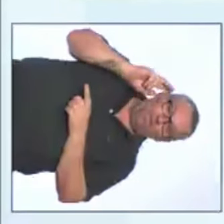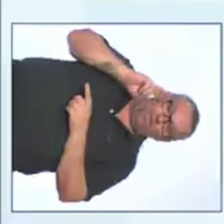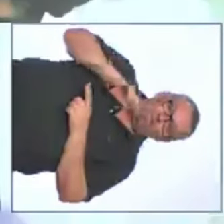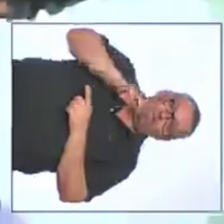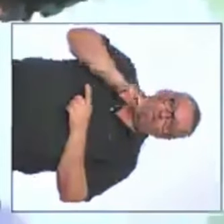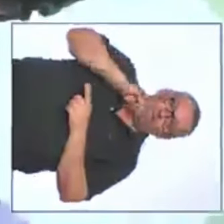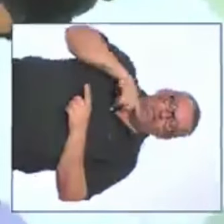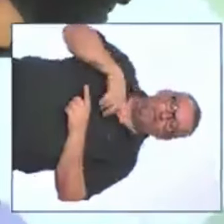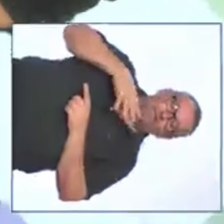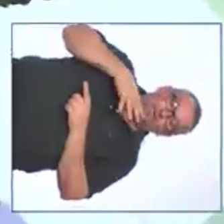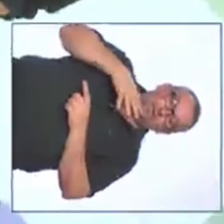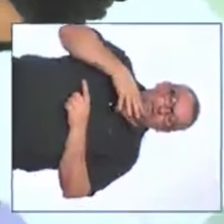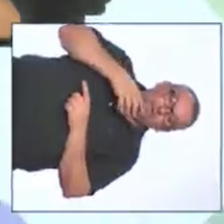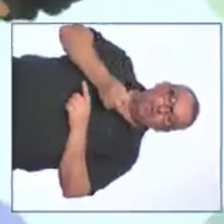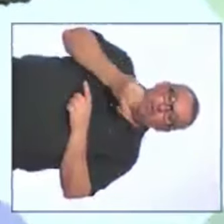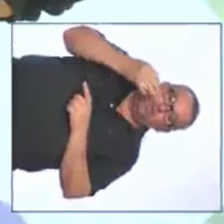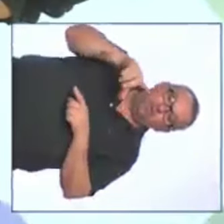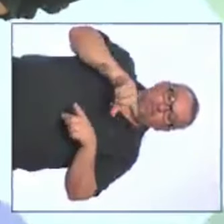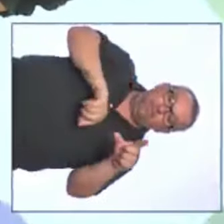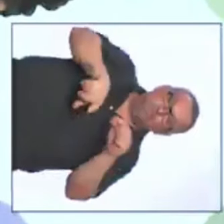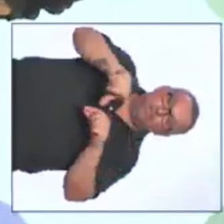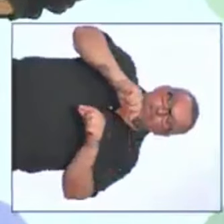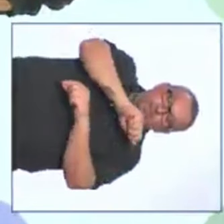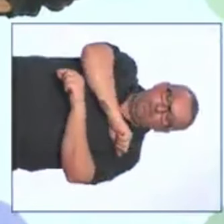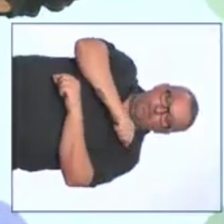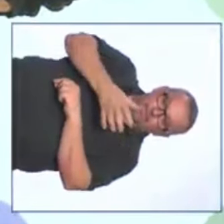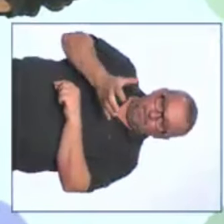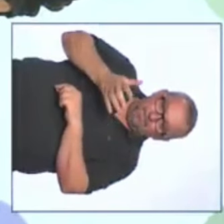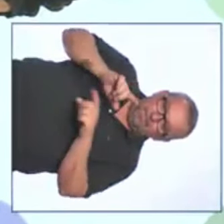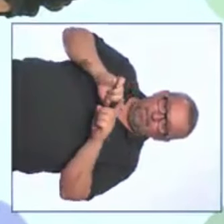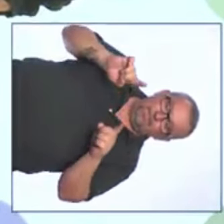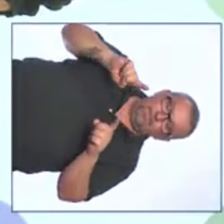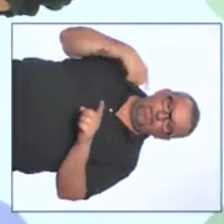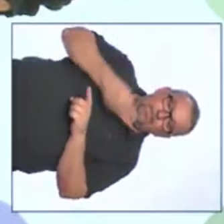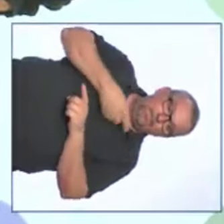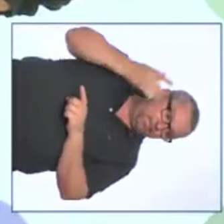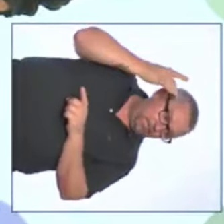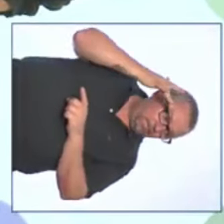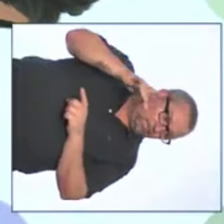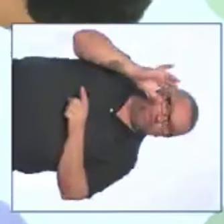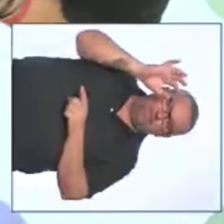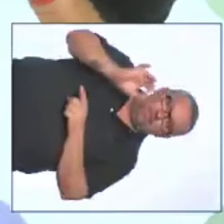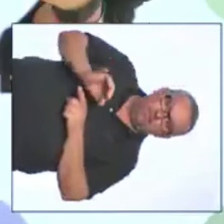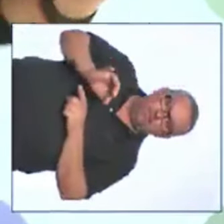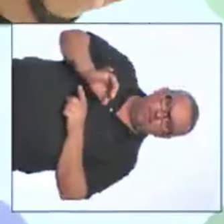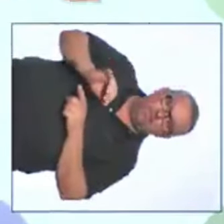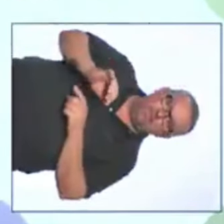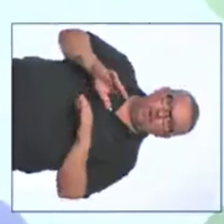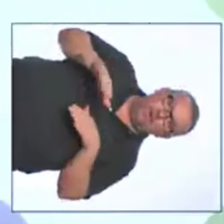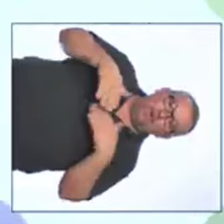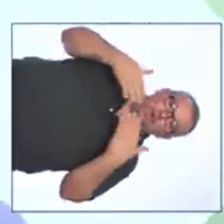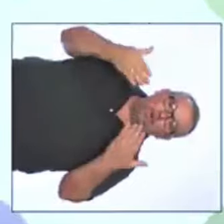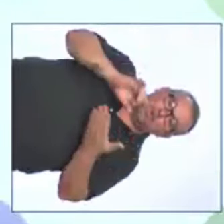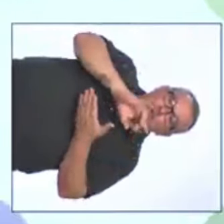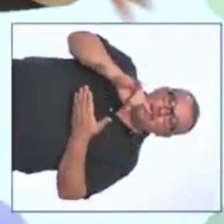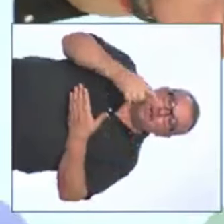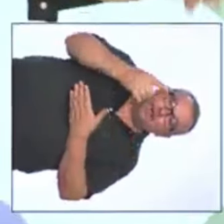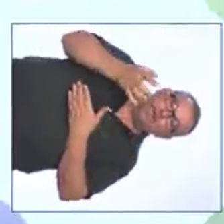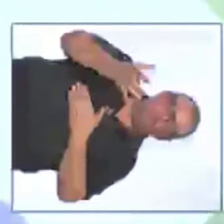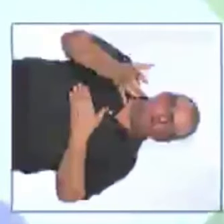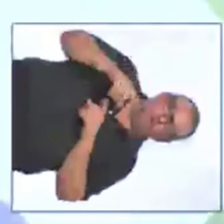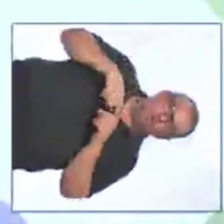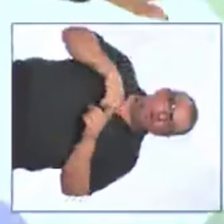gente tinha uma noção de quais eram as eletivas que os alunos queriam mas a gente não sabia exatamente quanto cada um queria